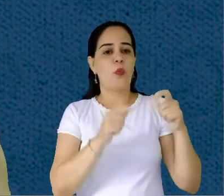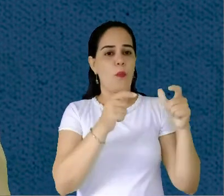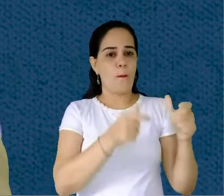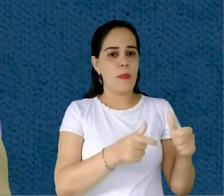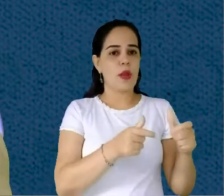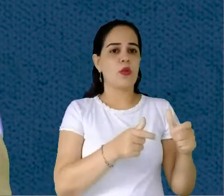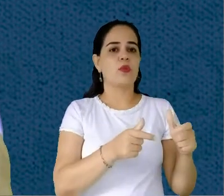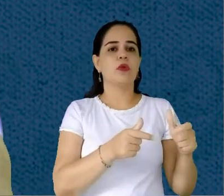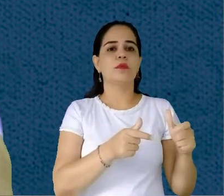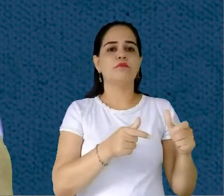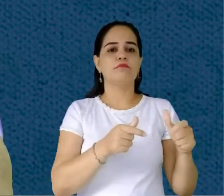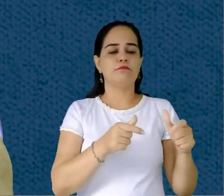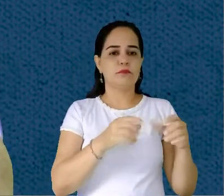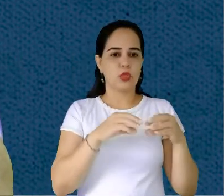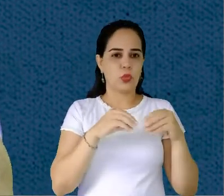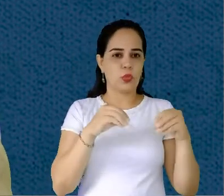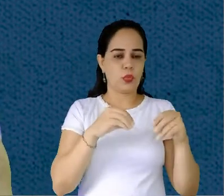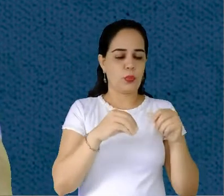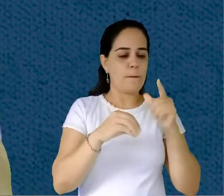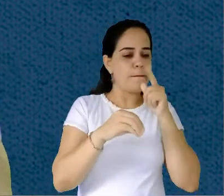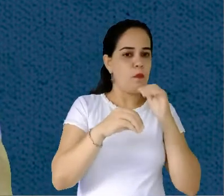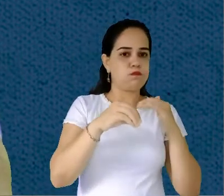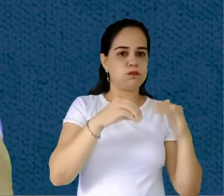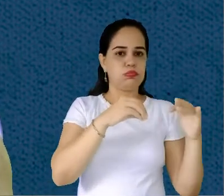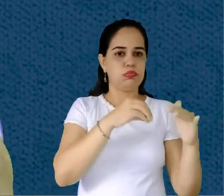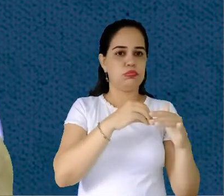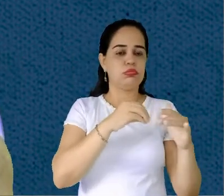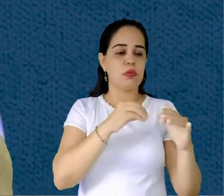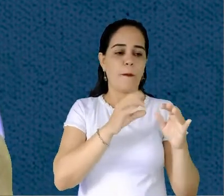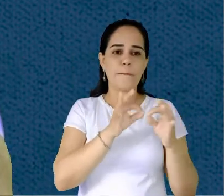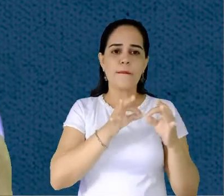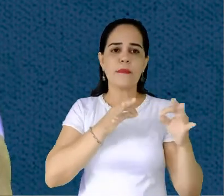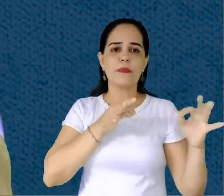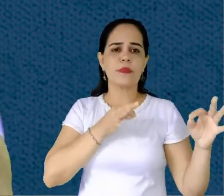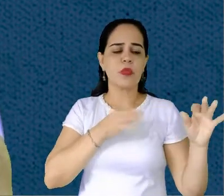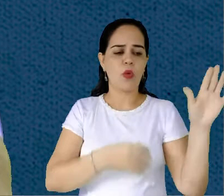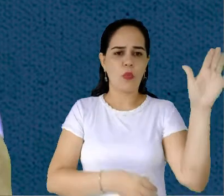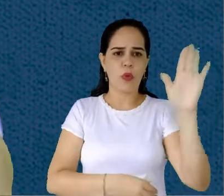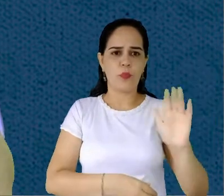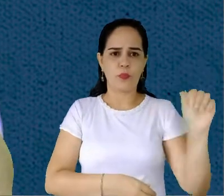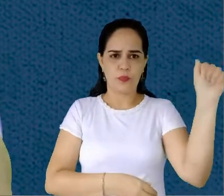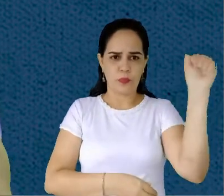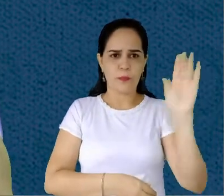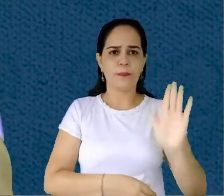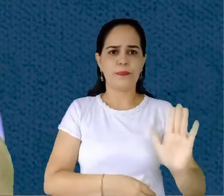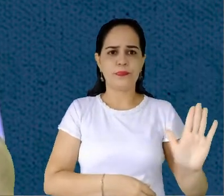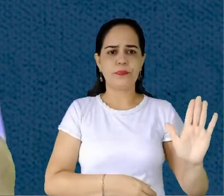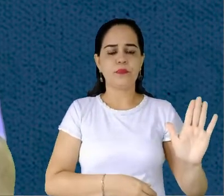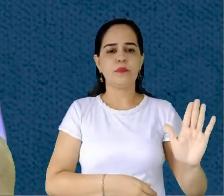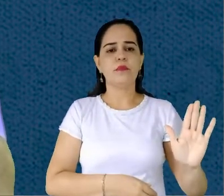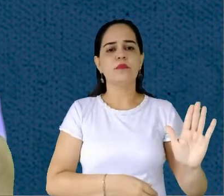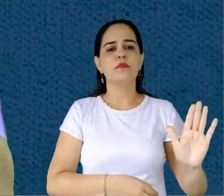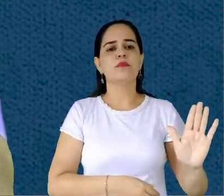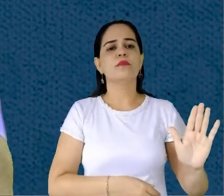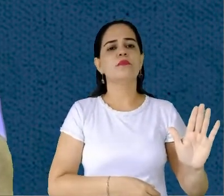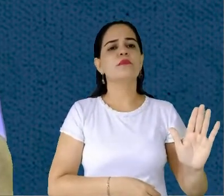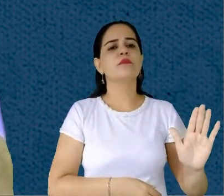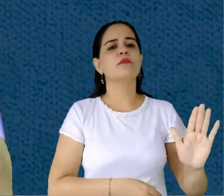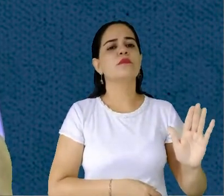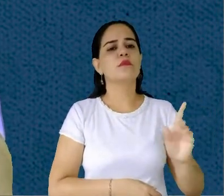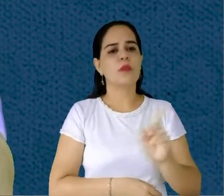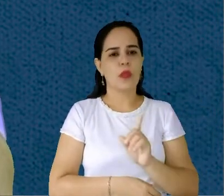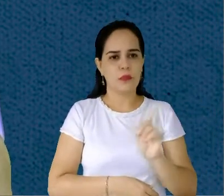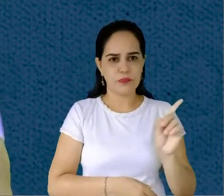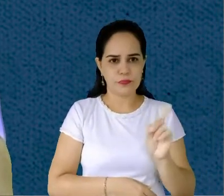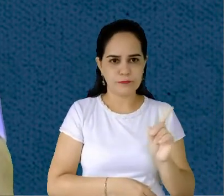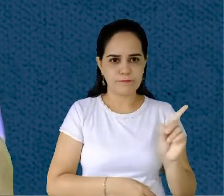né, naquela ilha de Patmos, lá na Ásia Menor, quando esteve